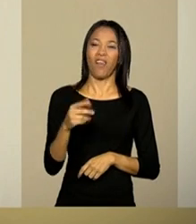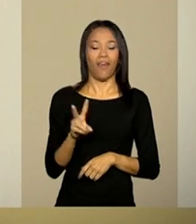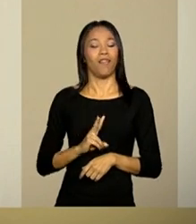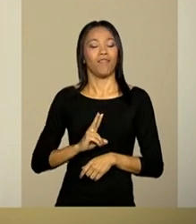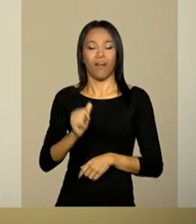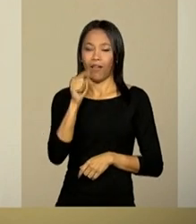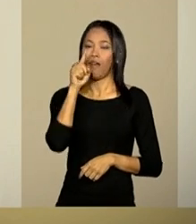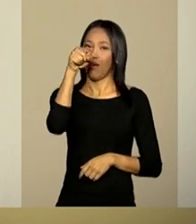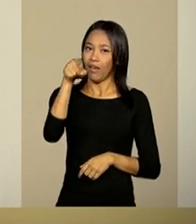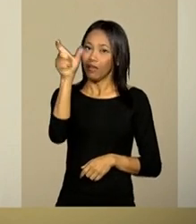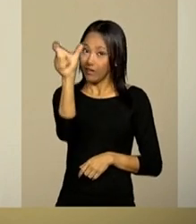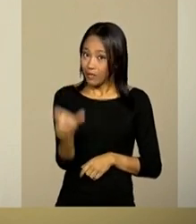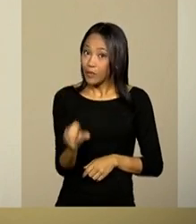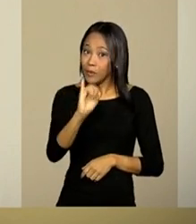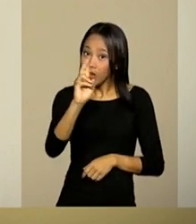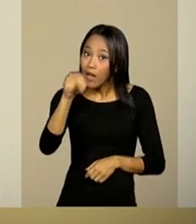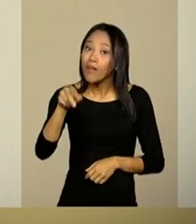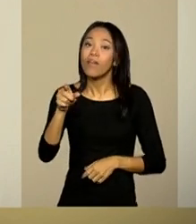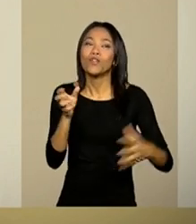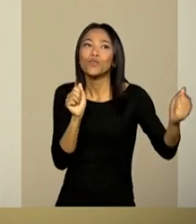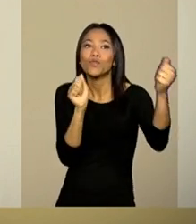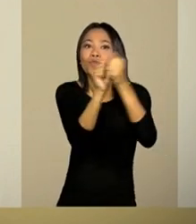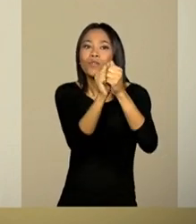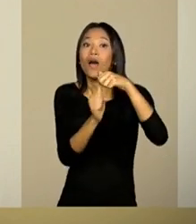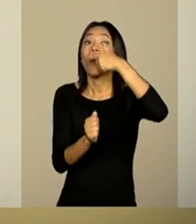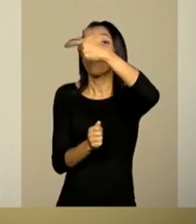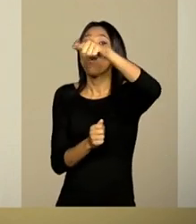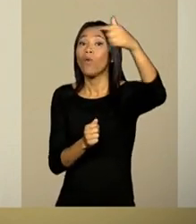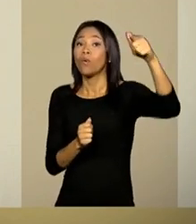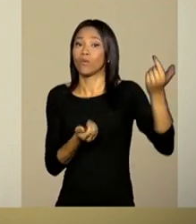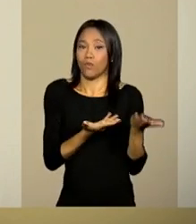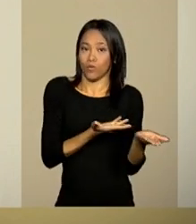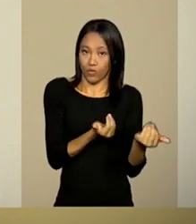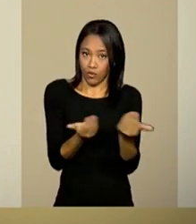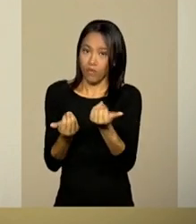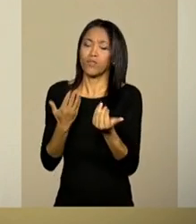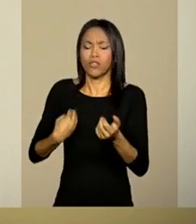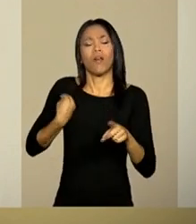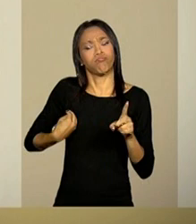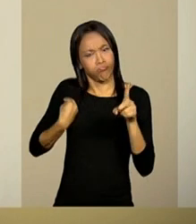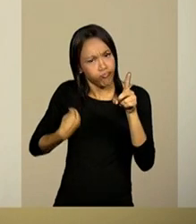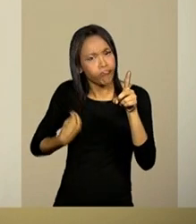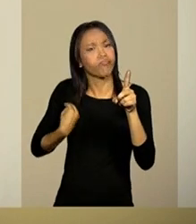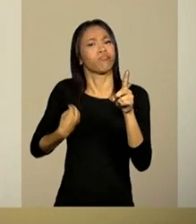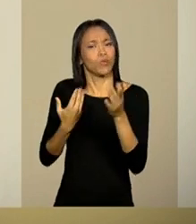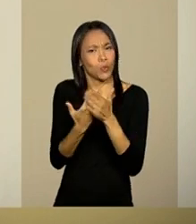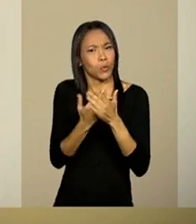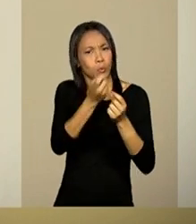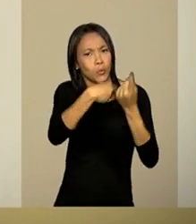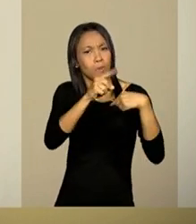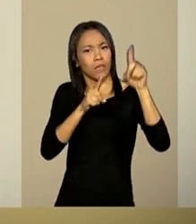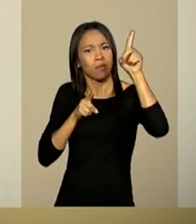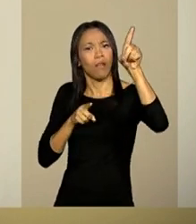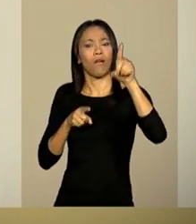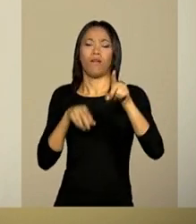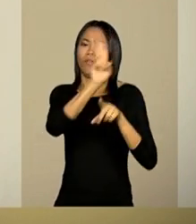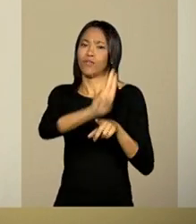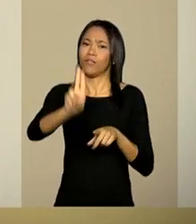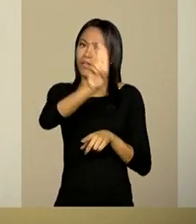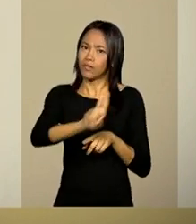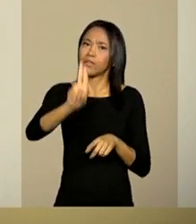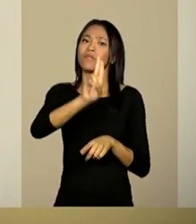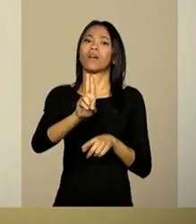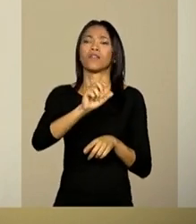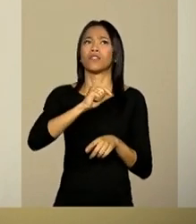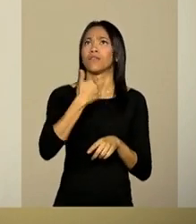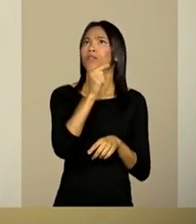vai sim Luciano ele vai se juntar aos nossos outros jovens que já estão fazendo um grande sucesso nas universidades